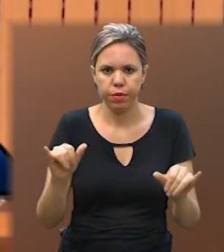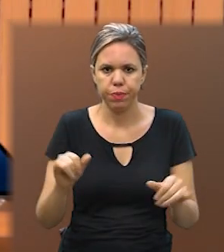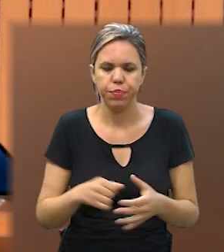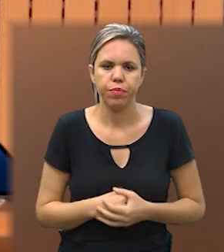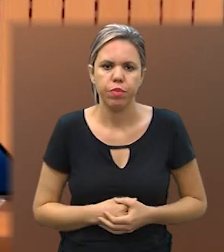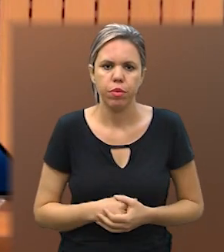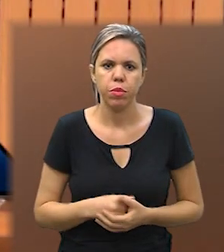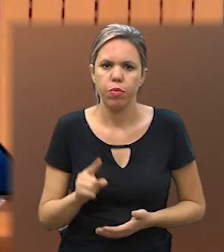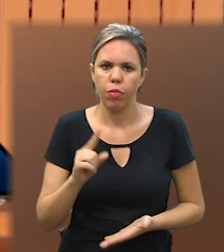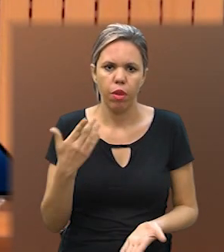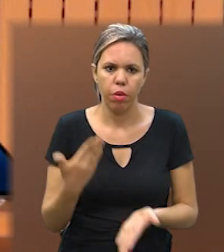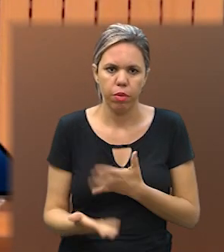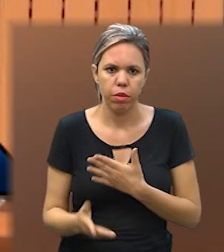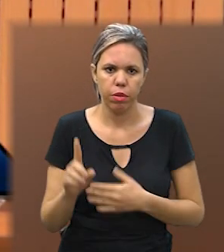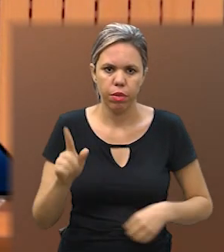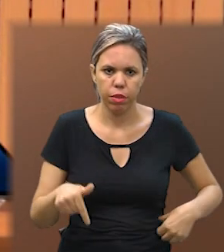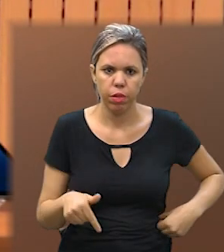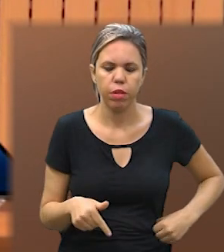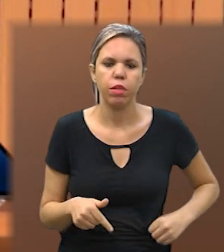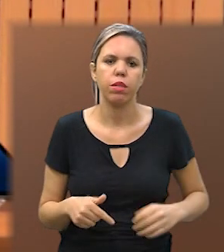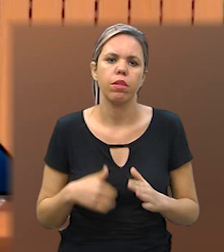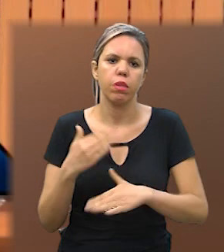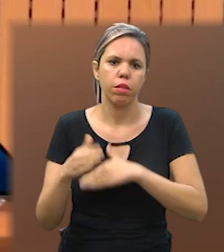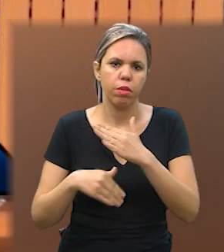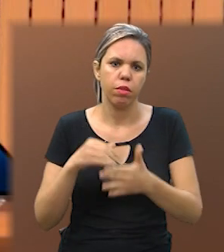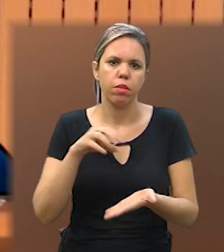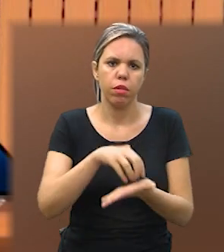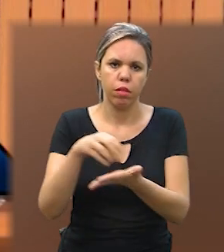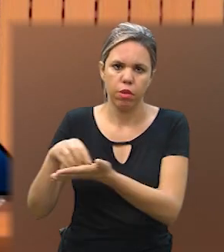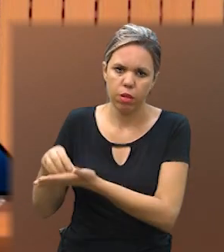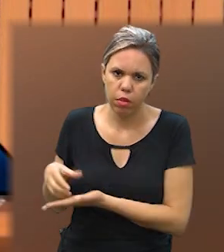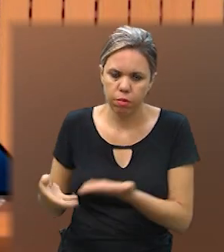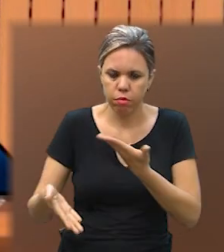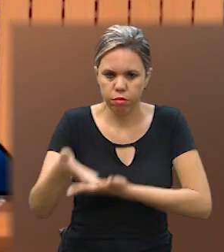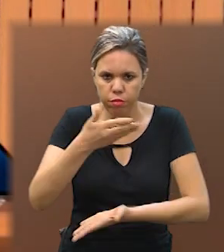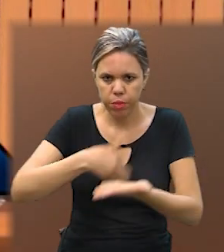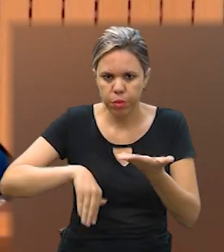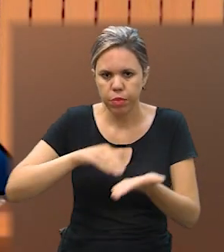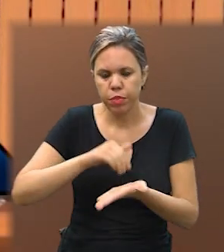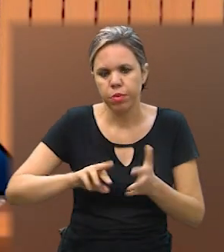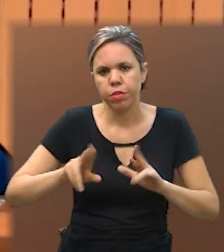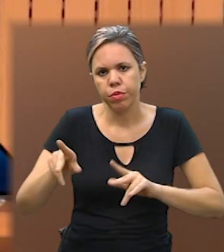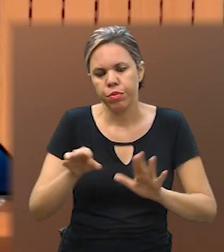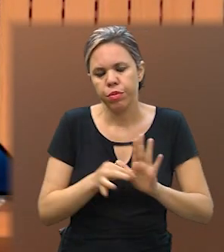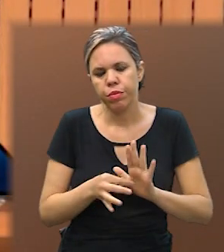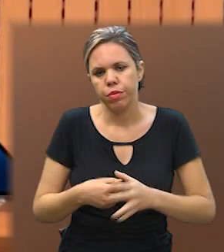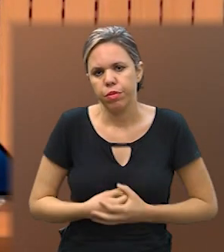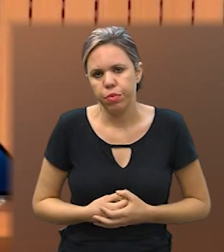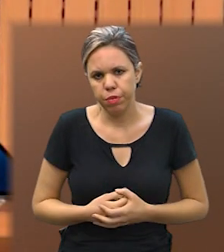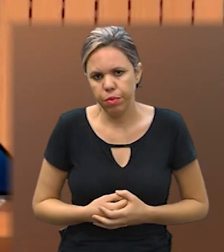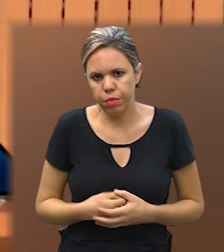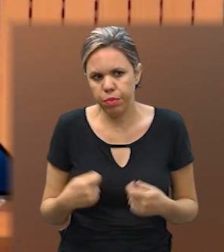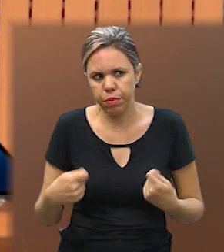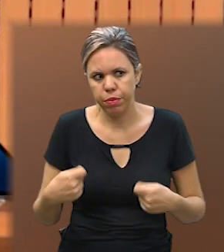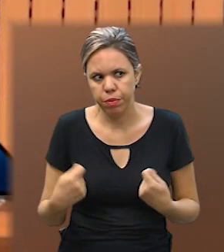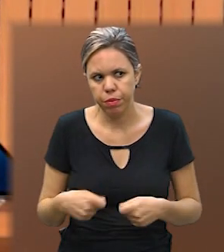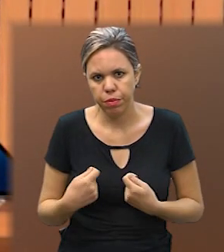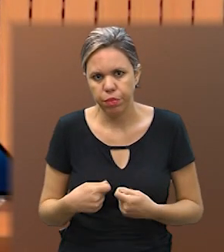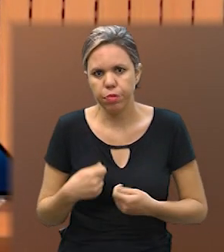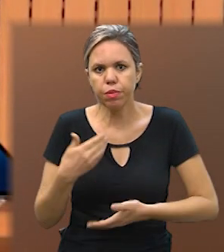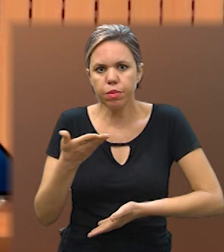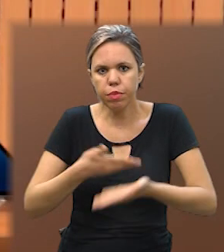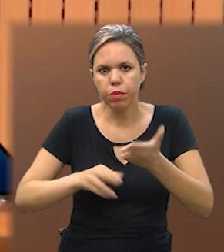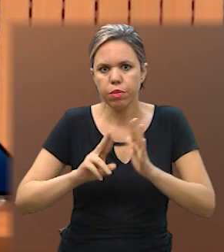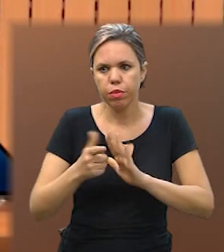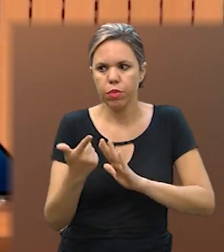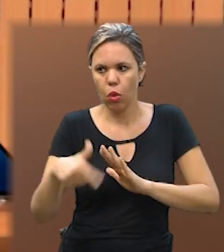que não percam de vista essa construção intersetorial. Porque são vários olhares e a